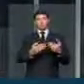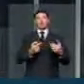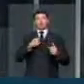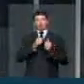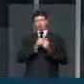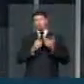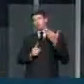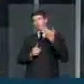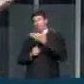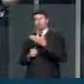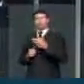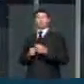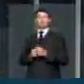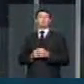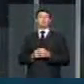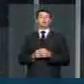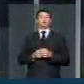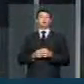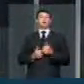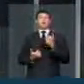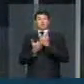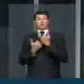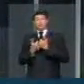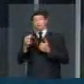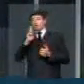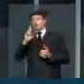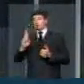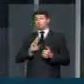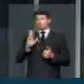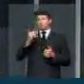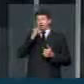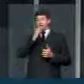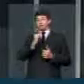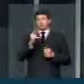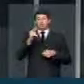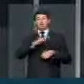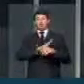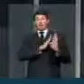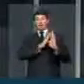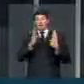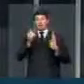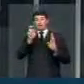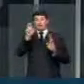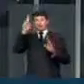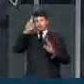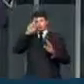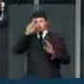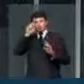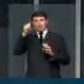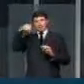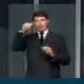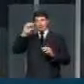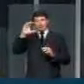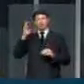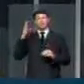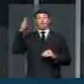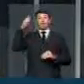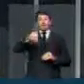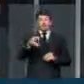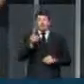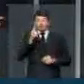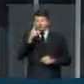minha presença e a sua Assessoria já deu o retorno é comunicando que no prazo de 15 dias a anáquirá no município